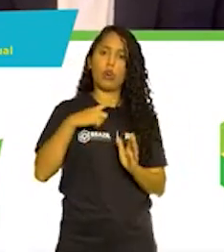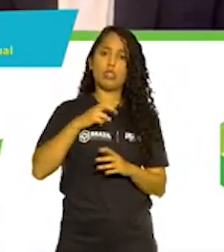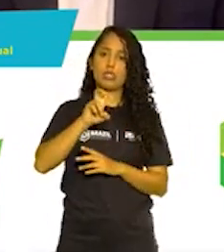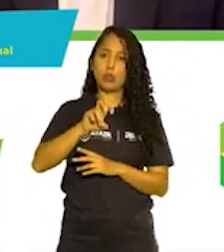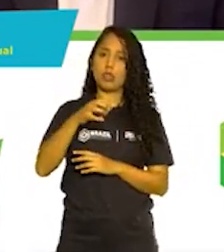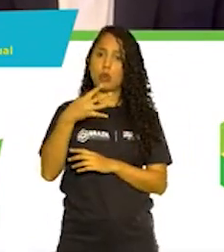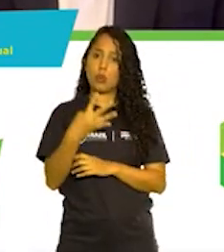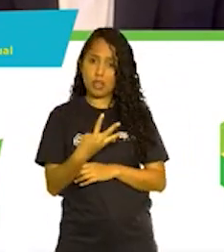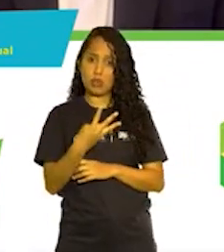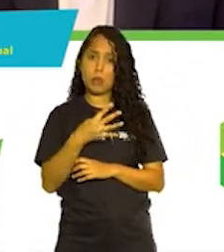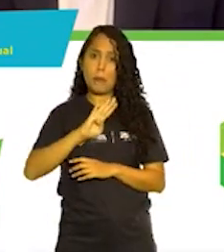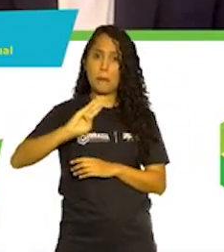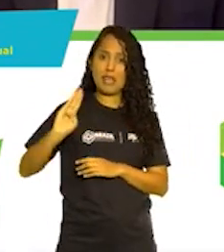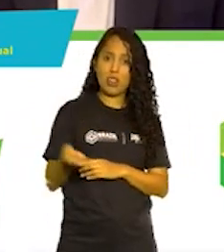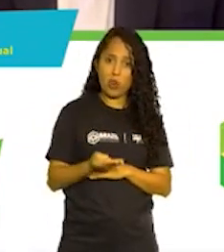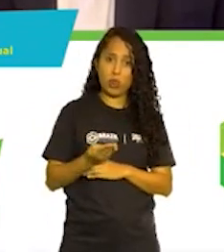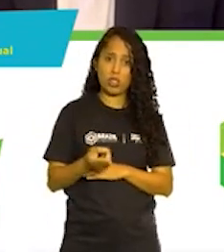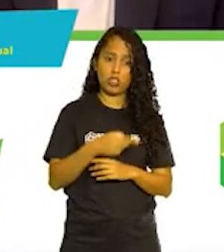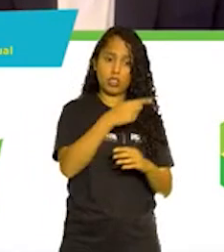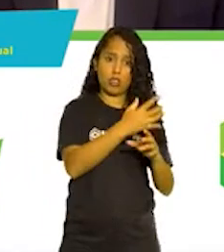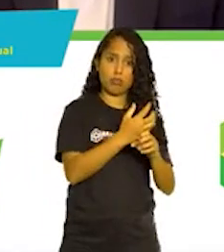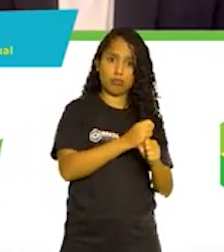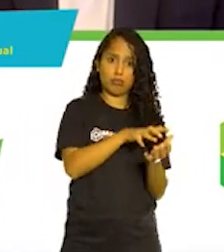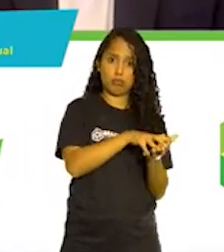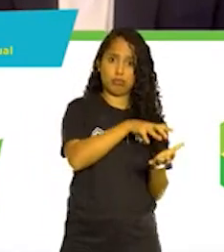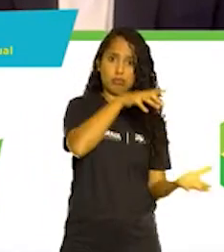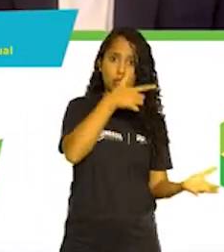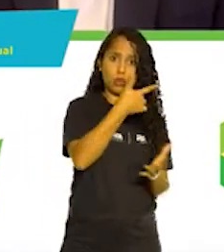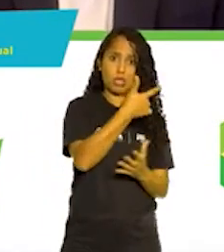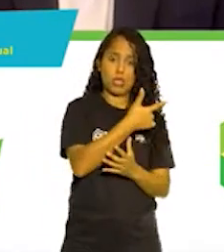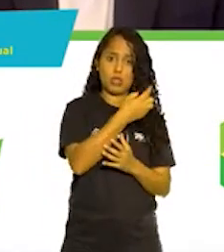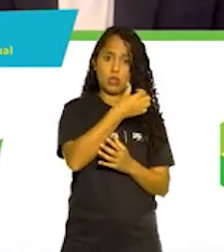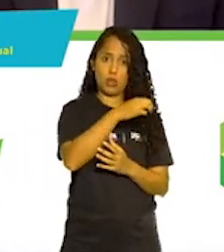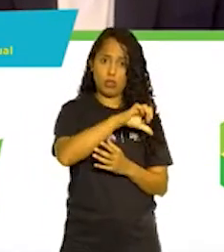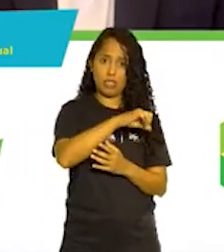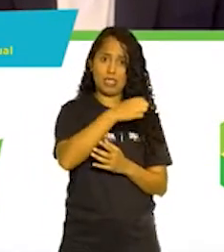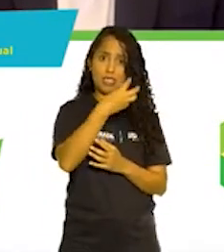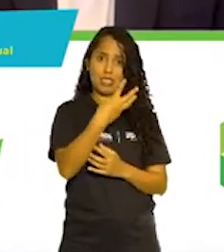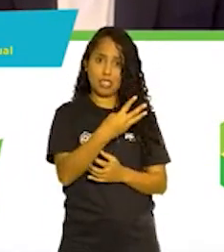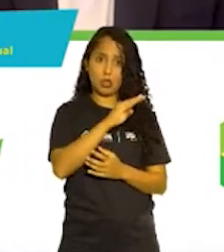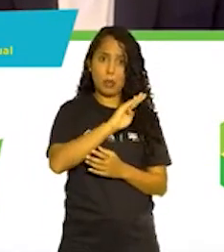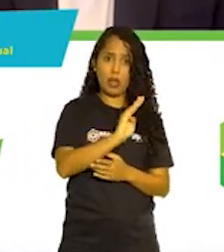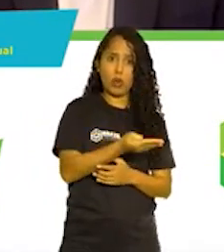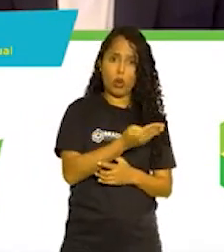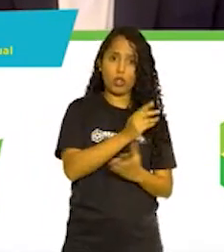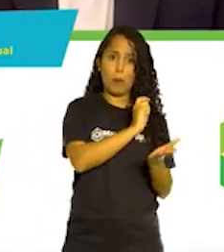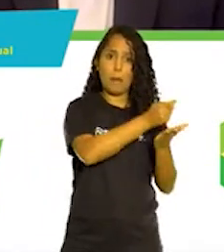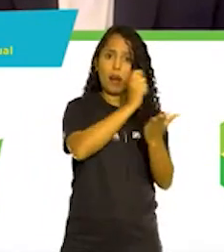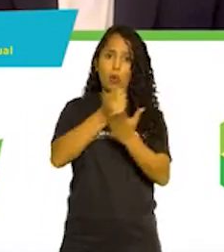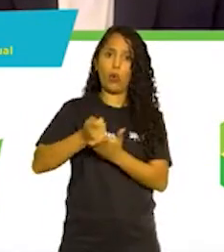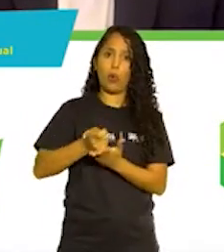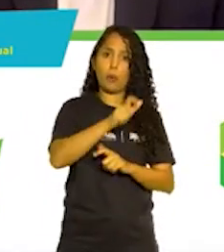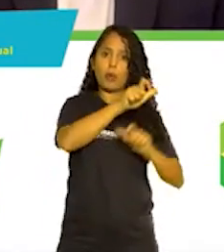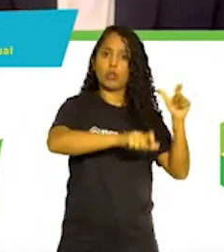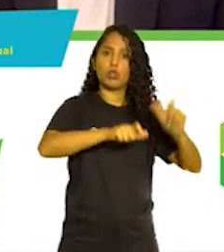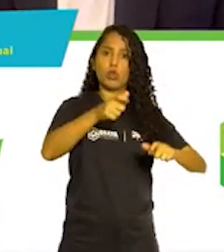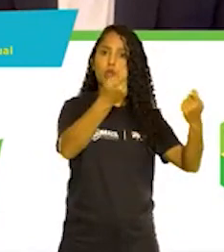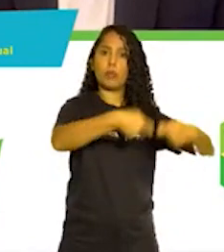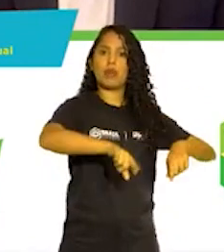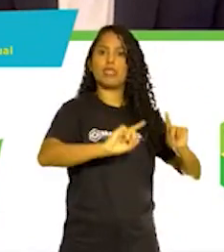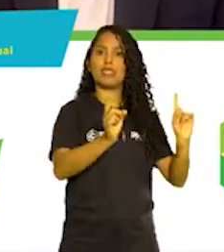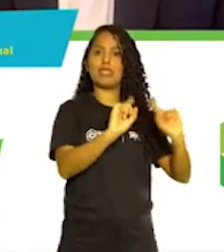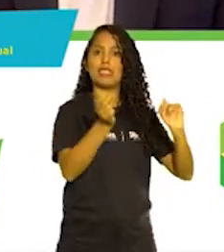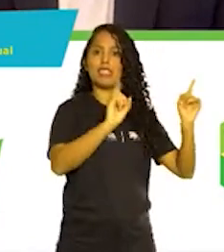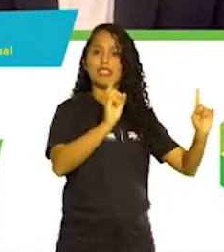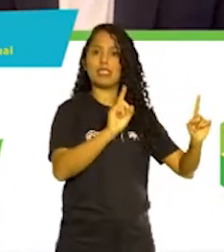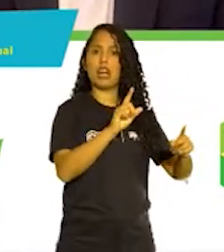dos 293 bilhões gastos foram destinados a pagamentos irregulares, a gente que não precisava ter